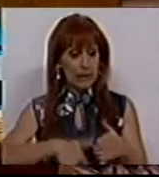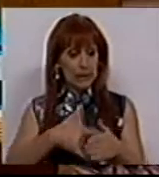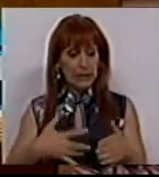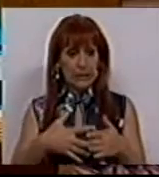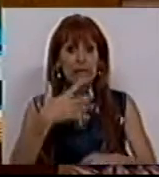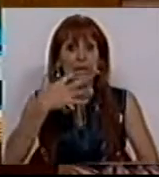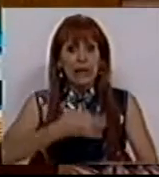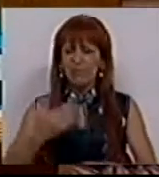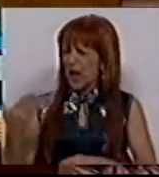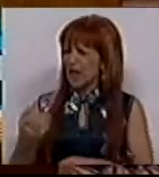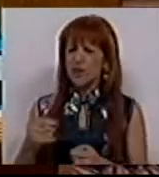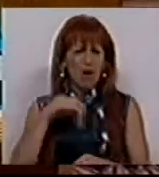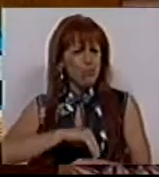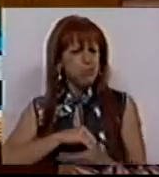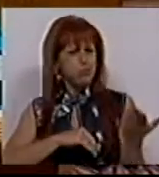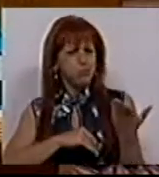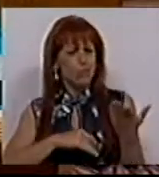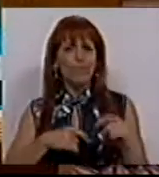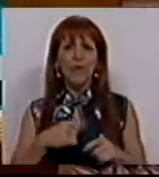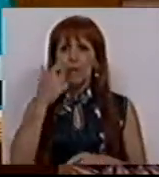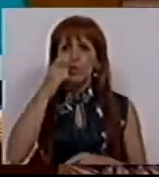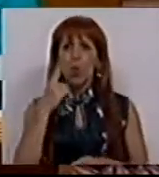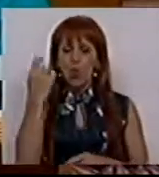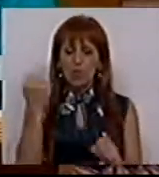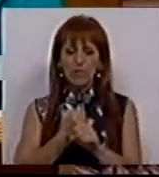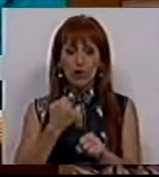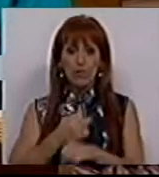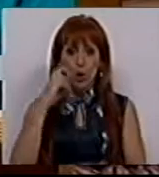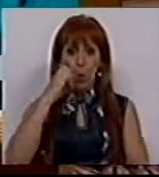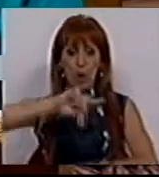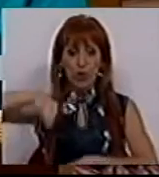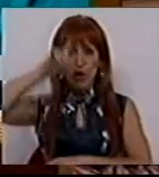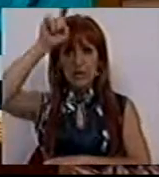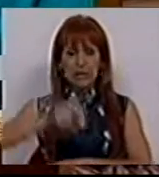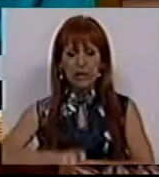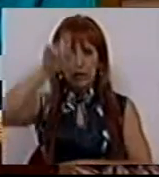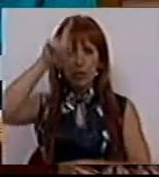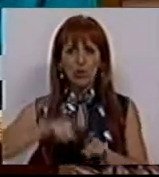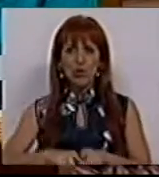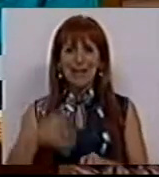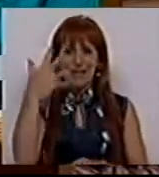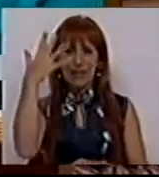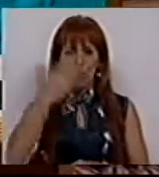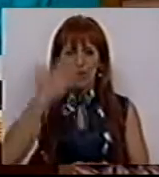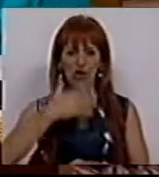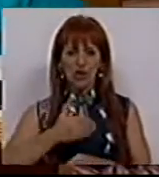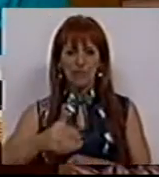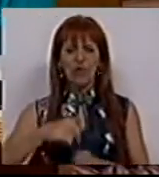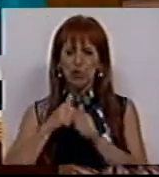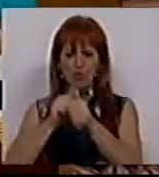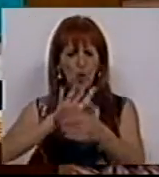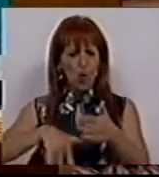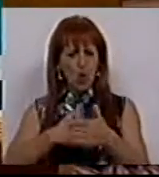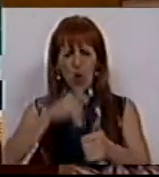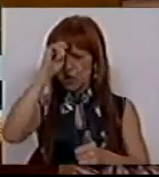inteiro sem direito a salário? Uma pessoa que trabalha 8 horas por dia, 5 dias por semana, cumpre